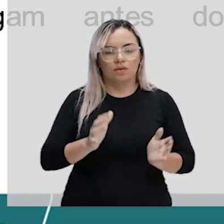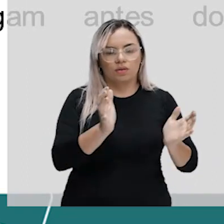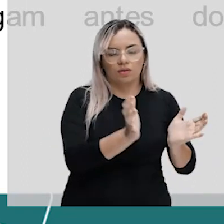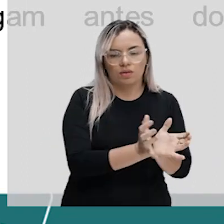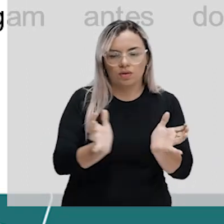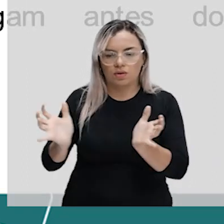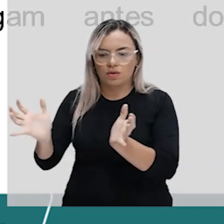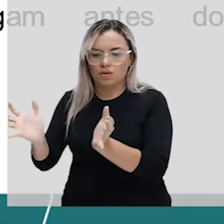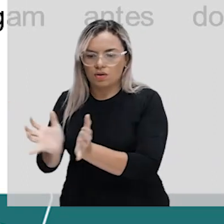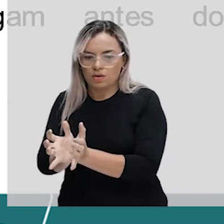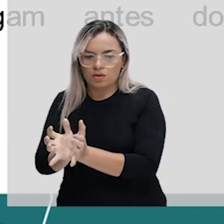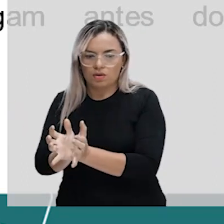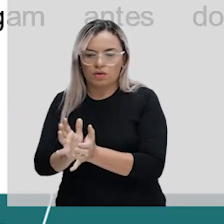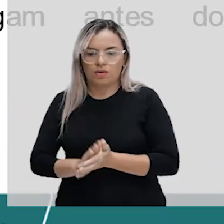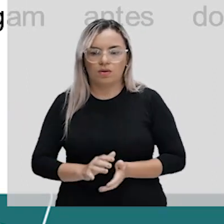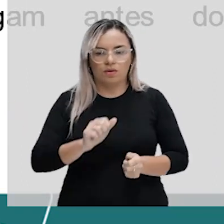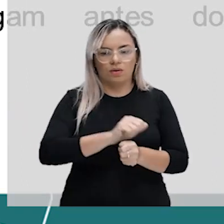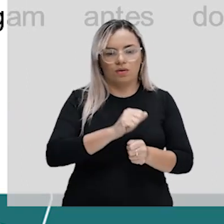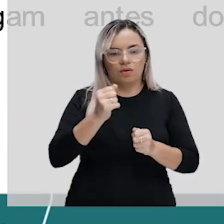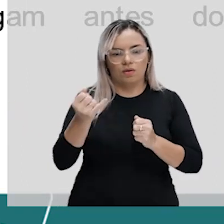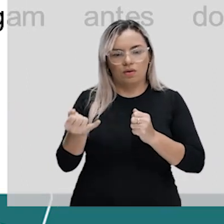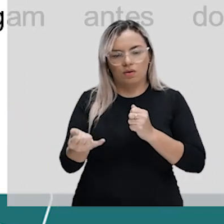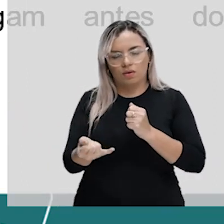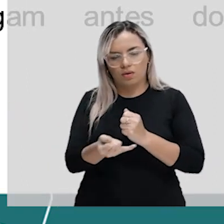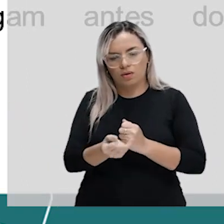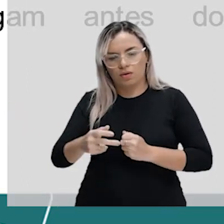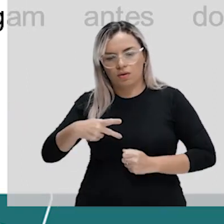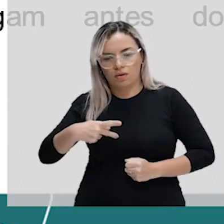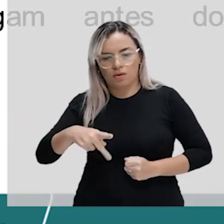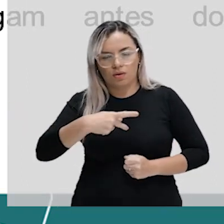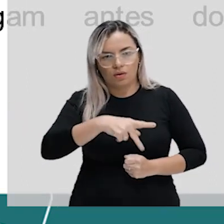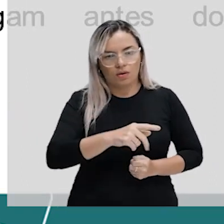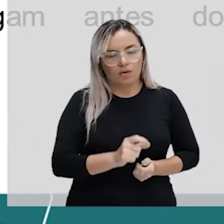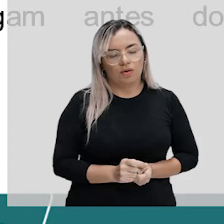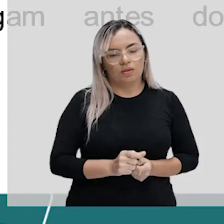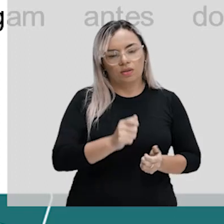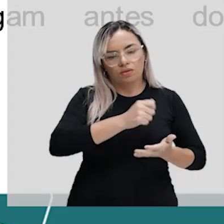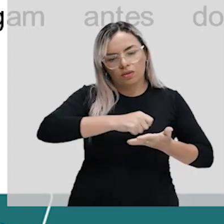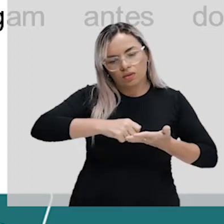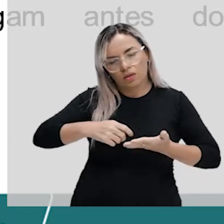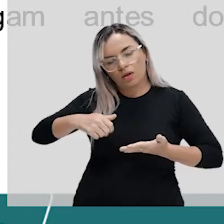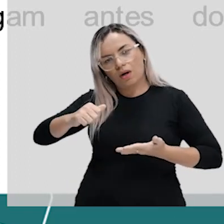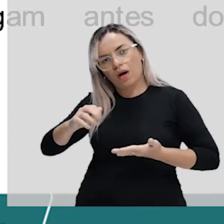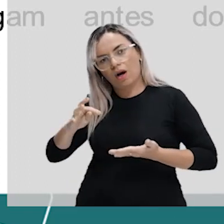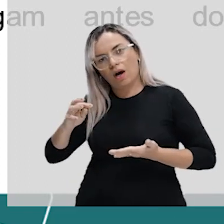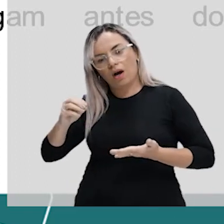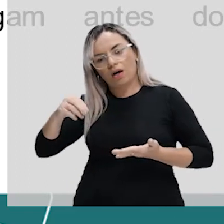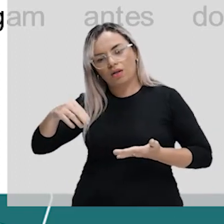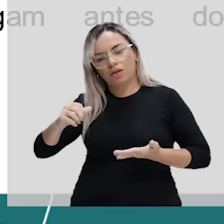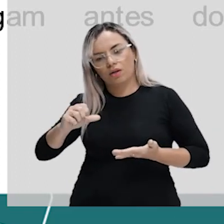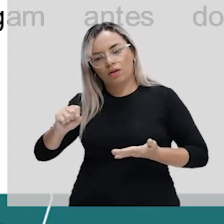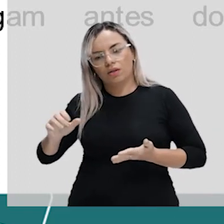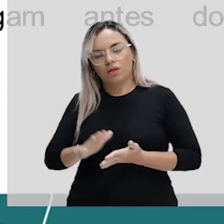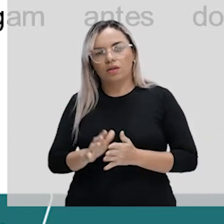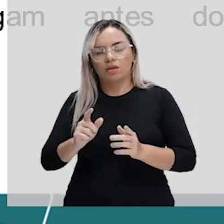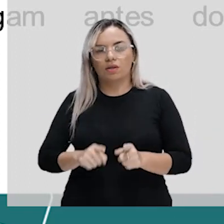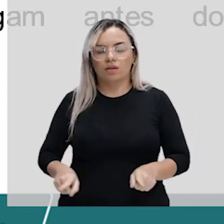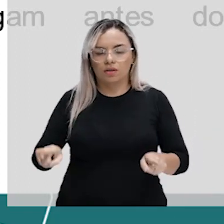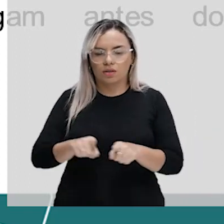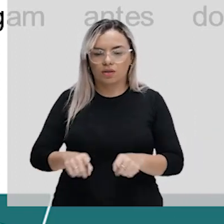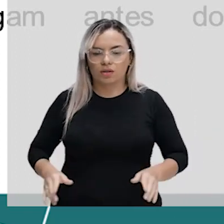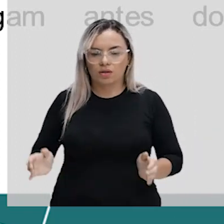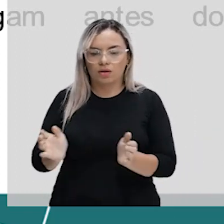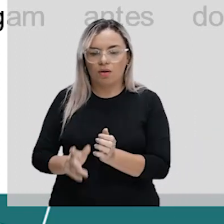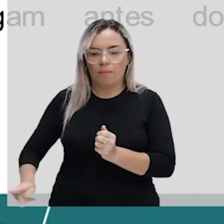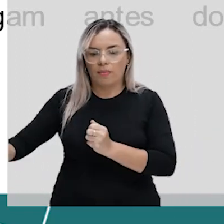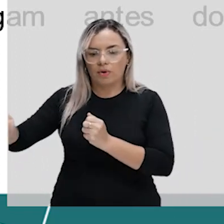em duas categorias. Adjetivos possessivos, na sua forma átona, e pronomes possessivos na sua forma tônica.